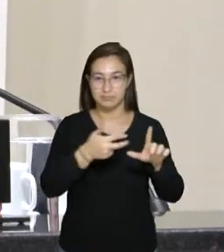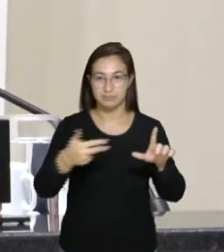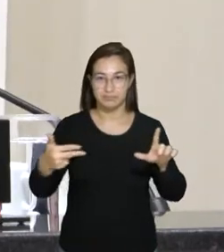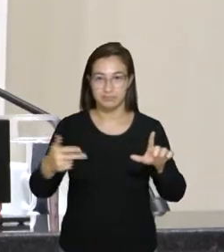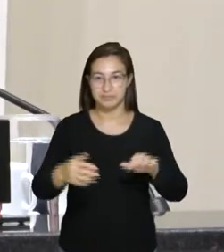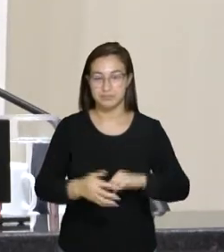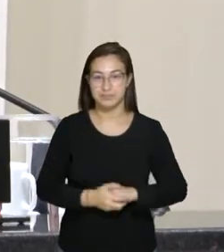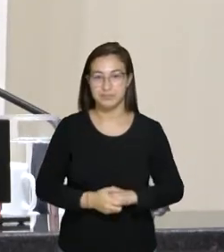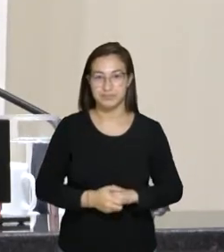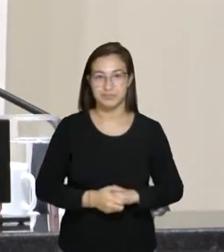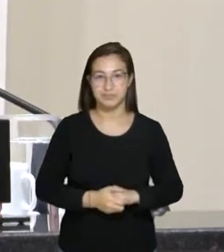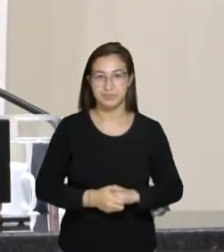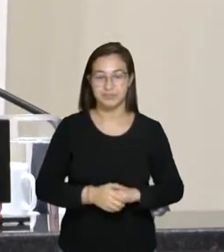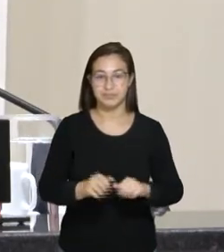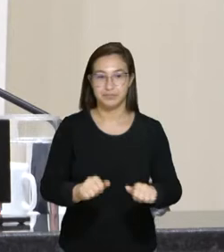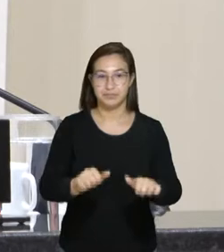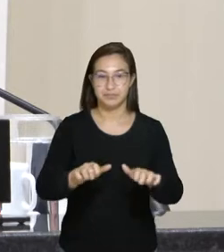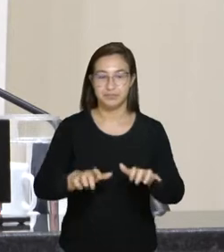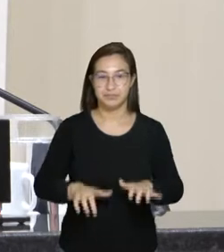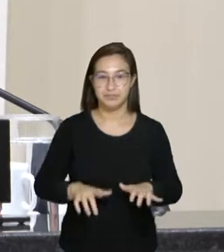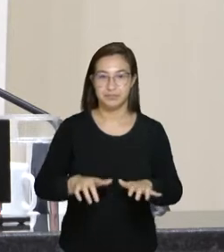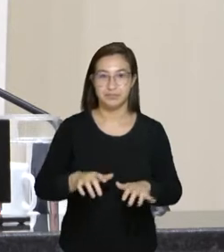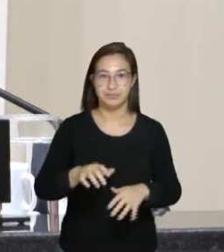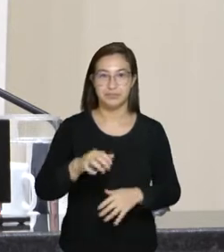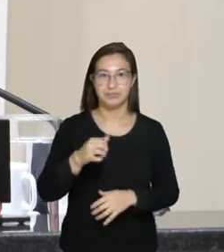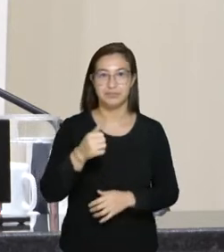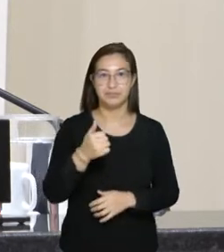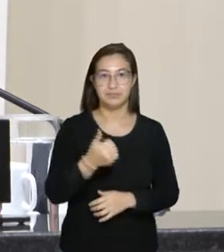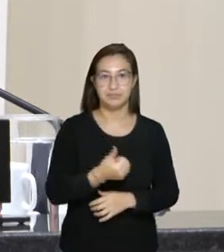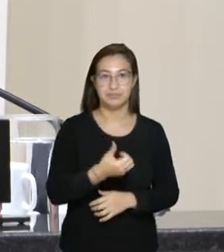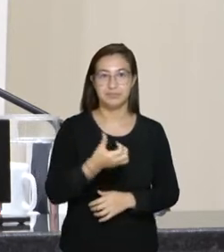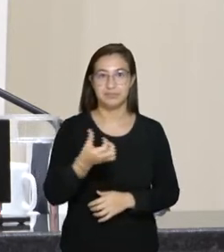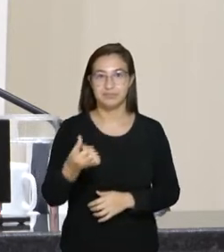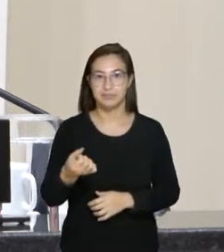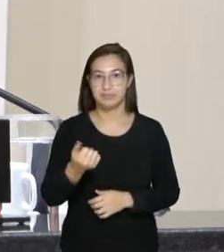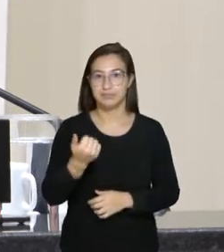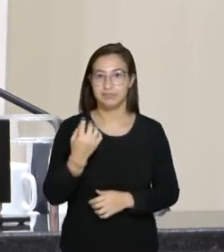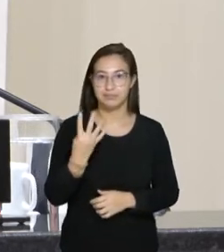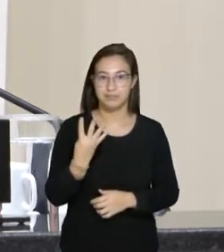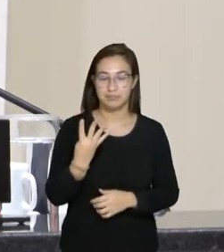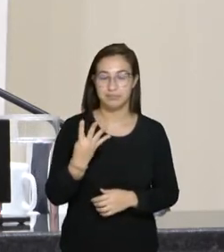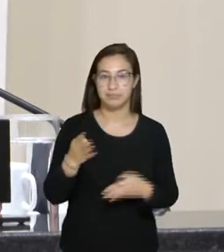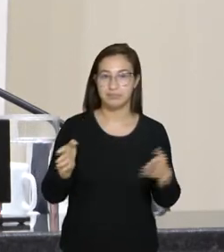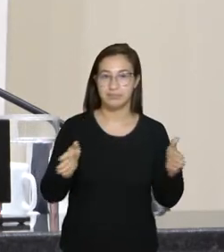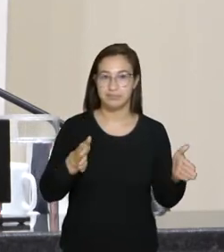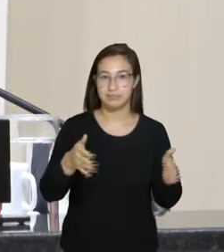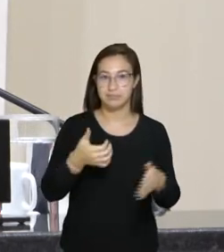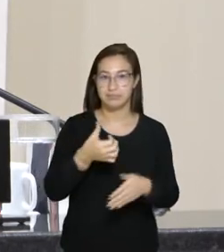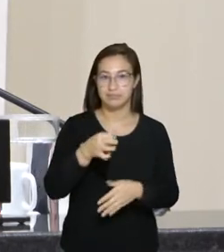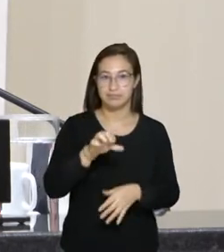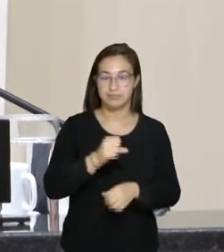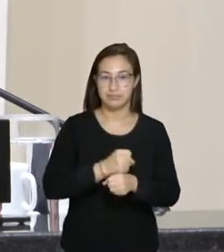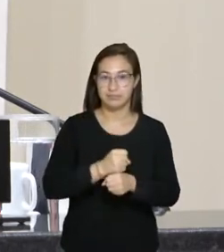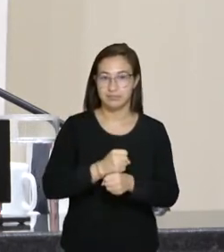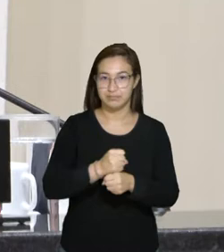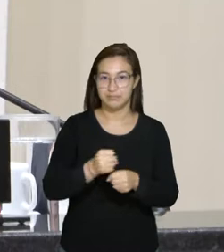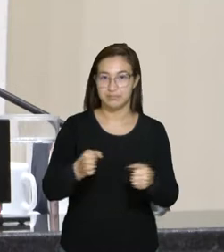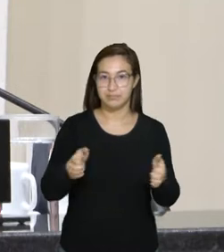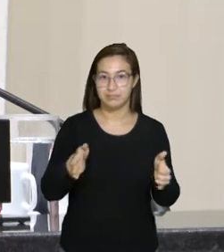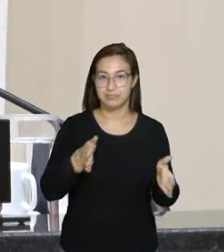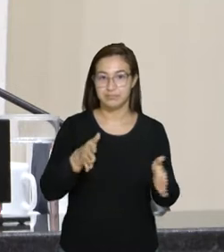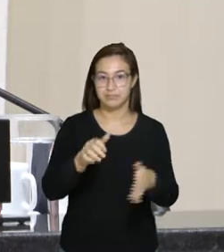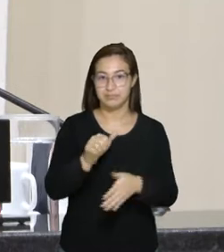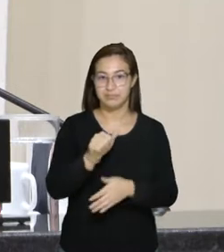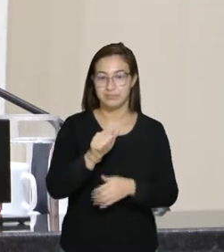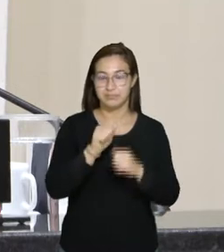da 74ª sessão ordinária, da 4ª sessão legislativa, da 19ª legislatura